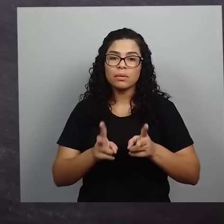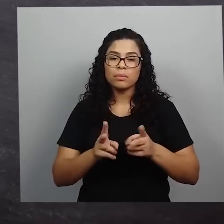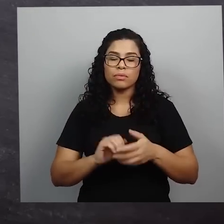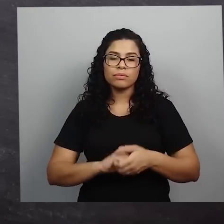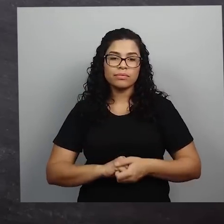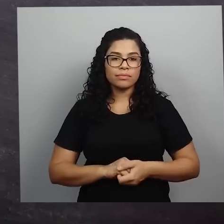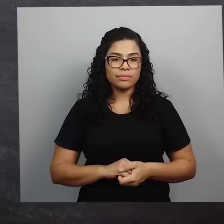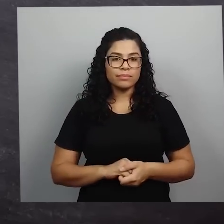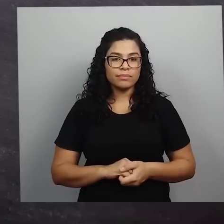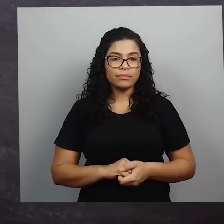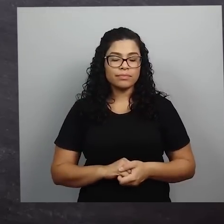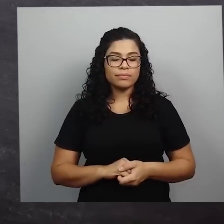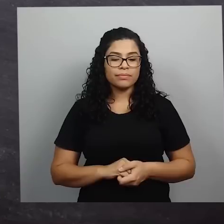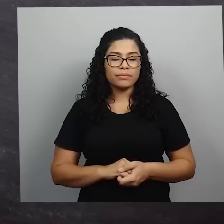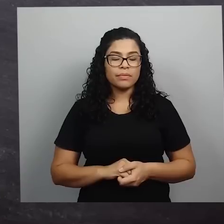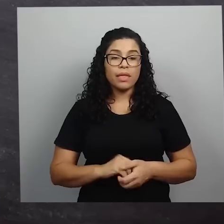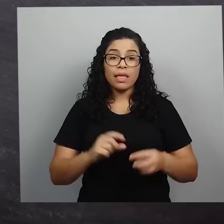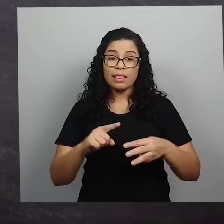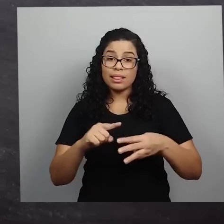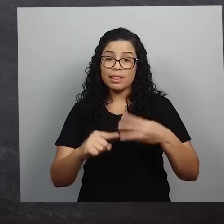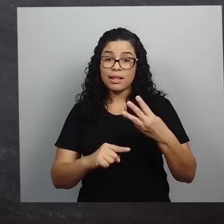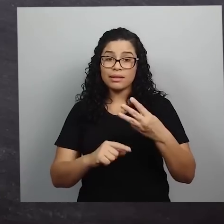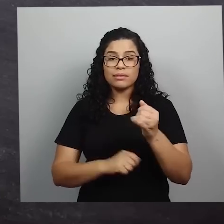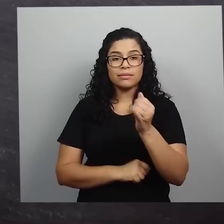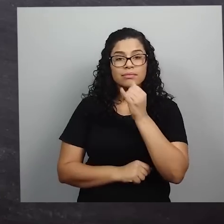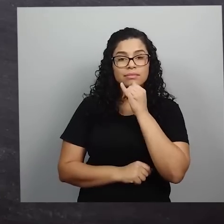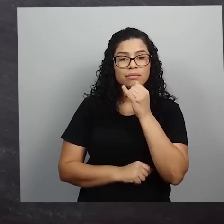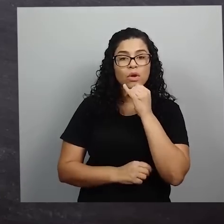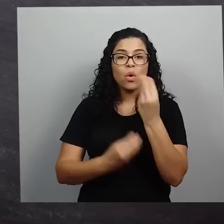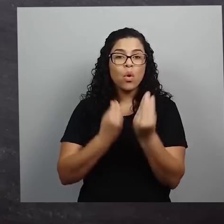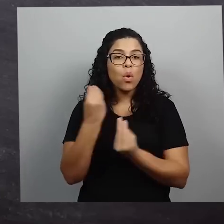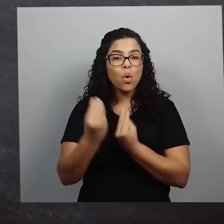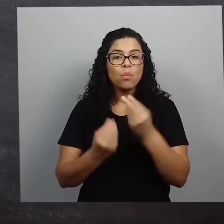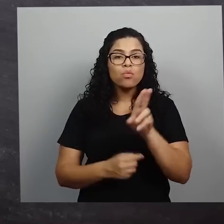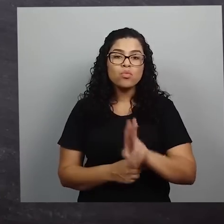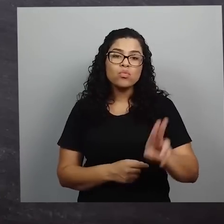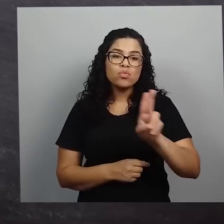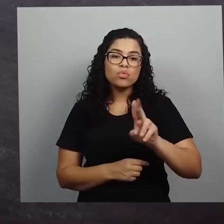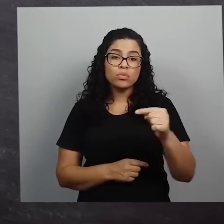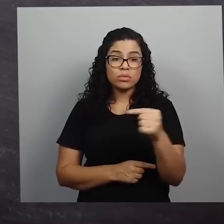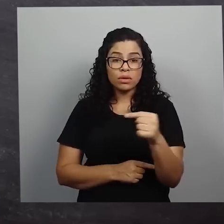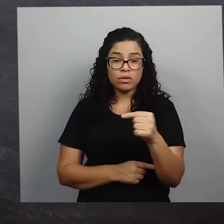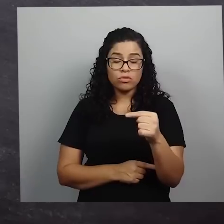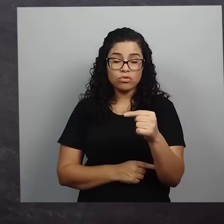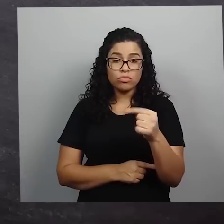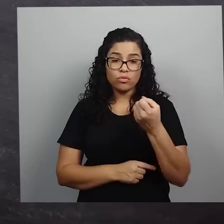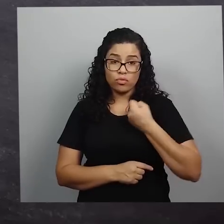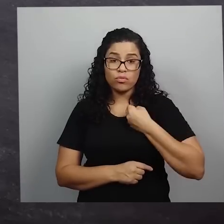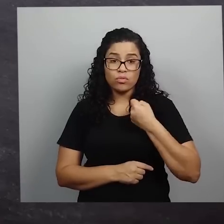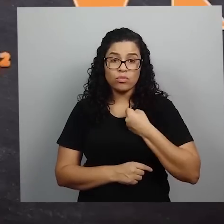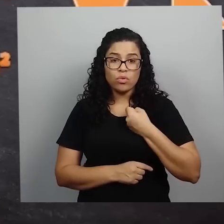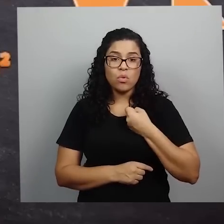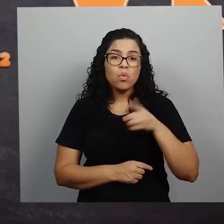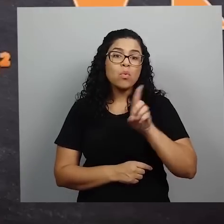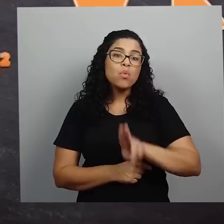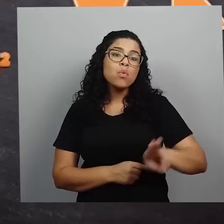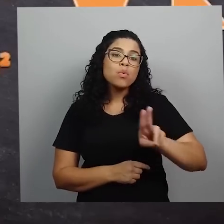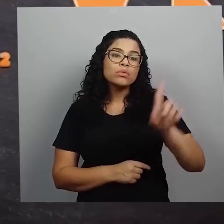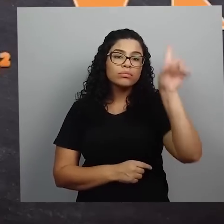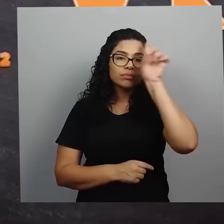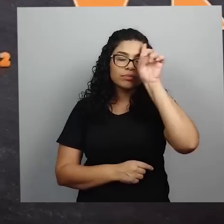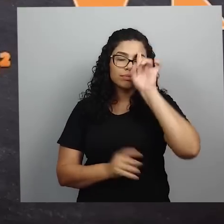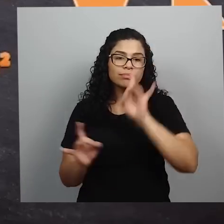Esses são 3 exemplos da aplicação do uso dos números negativos no nosso dia a dia. Daqui para